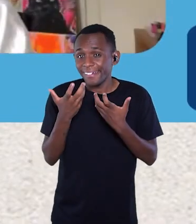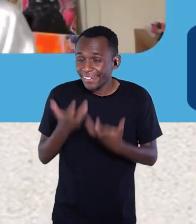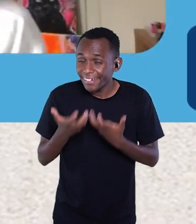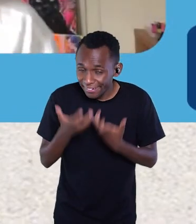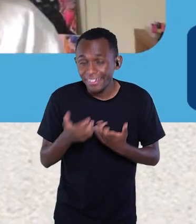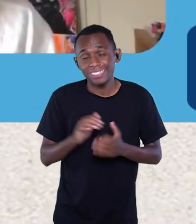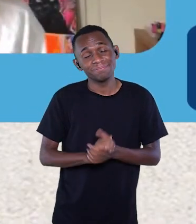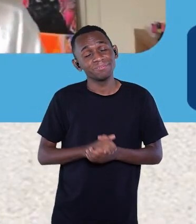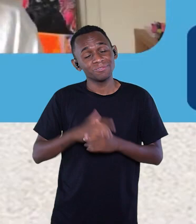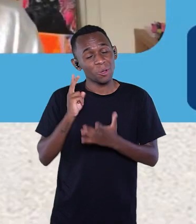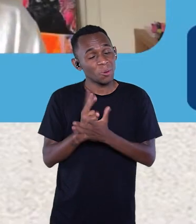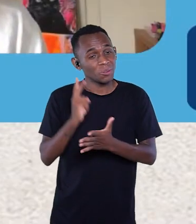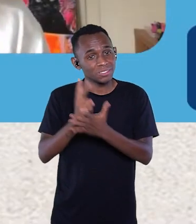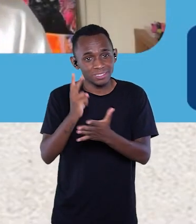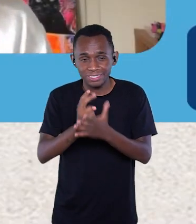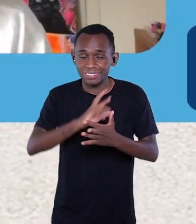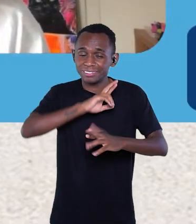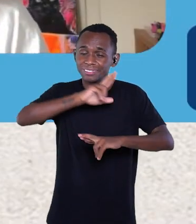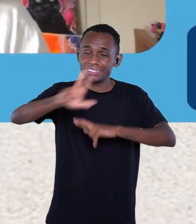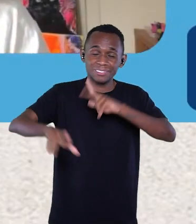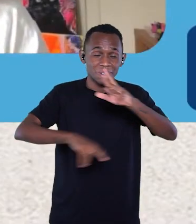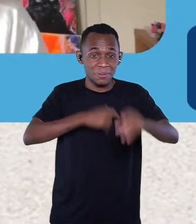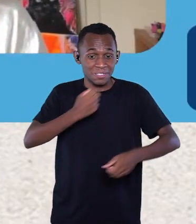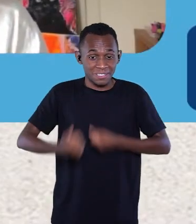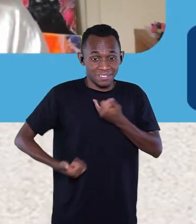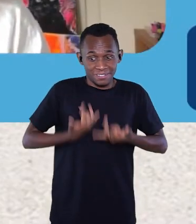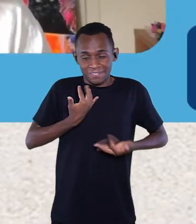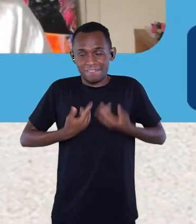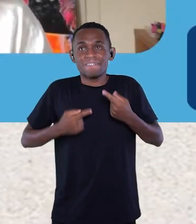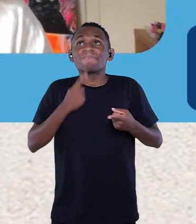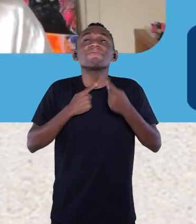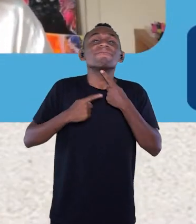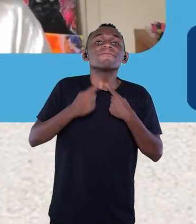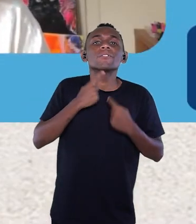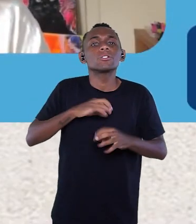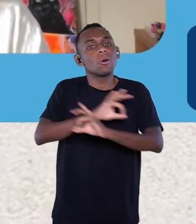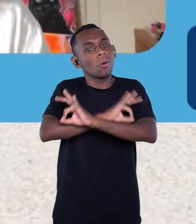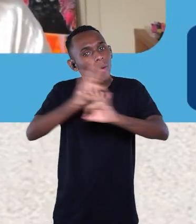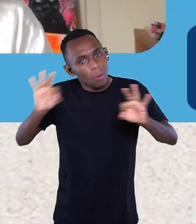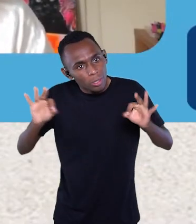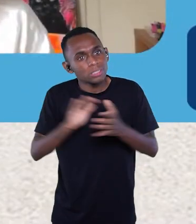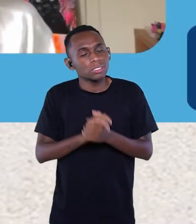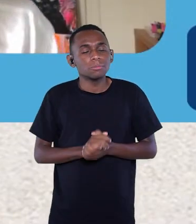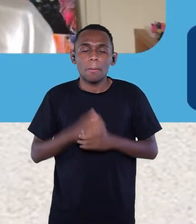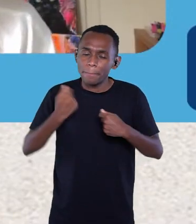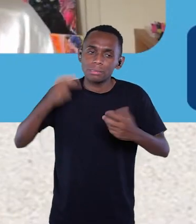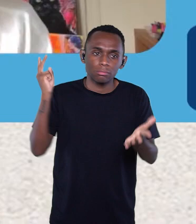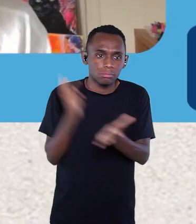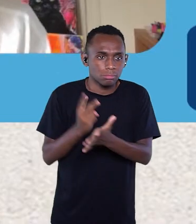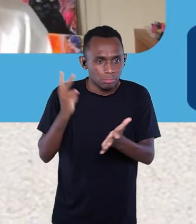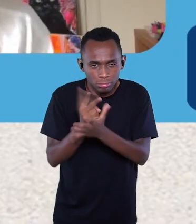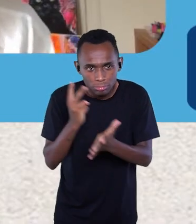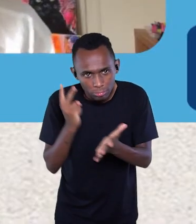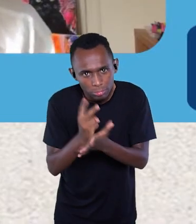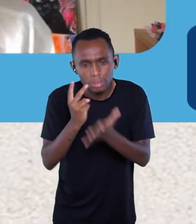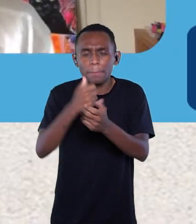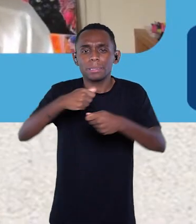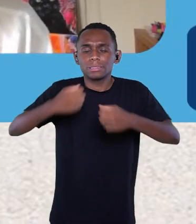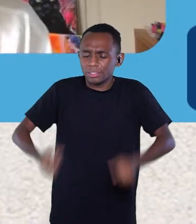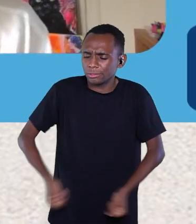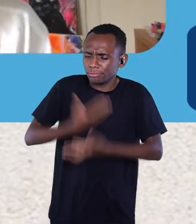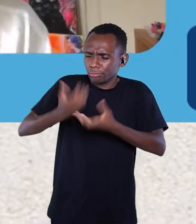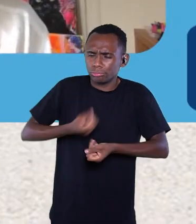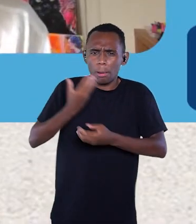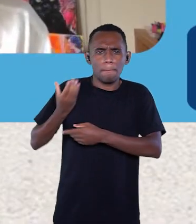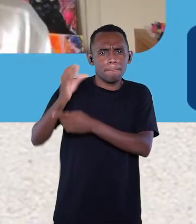mesmo. Tem muita coisa borbulhando aí, né, para sair. Que ótimo, bom demais. E tem que colocar para fora,